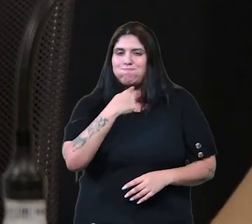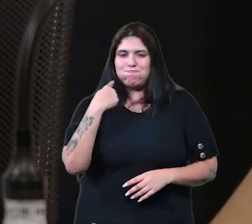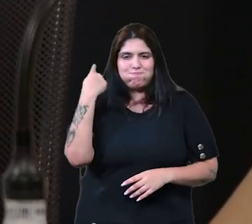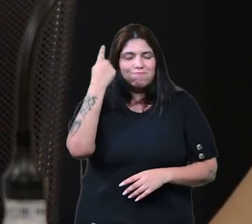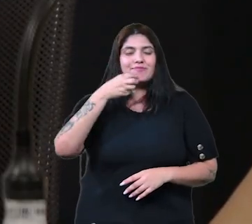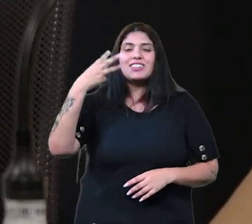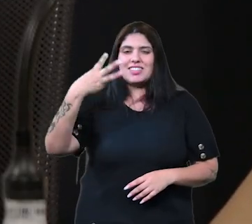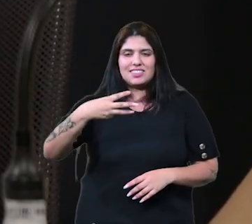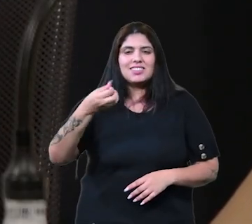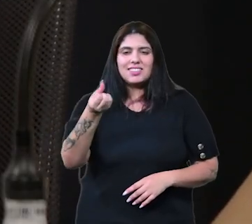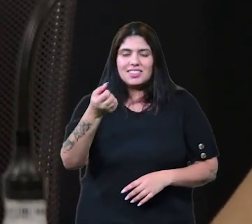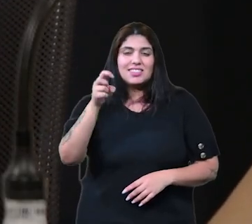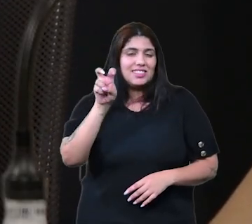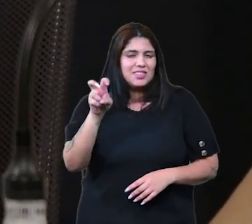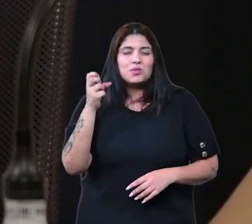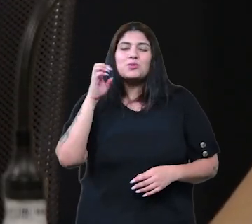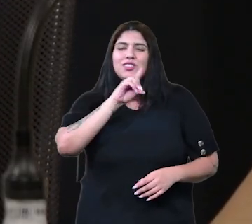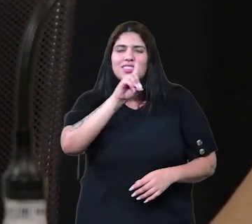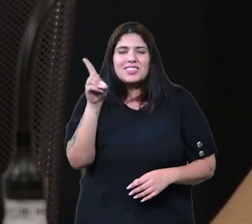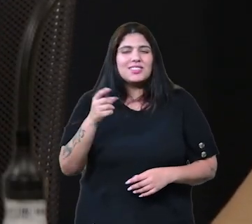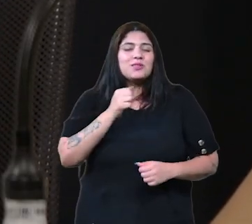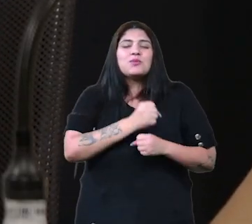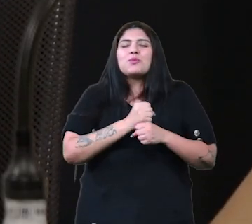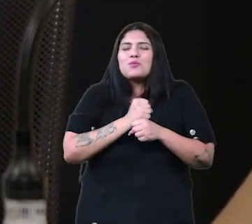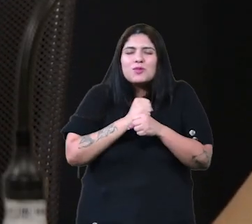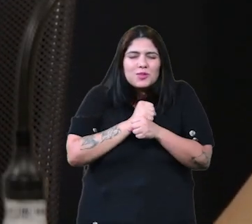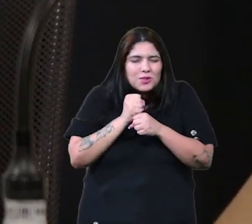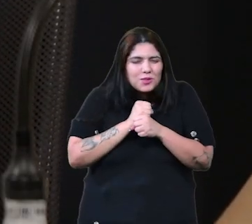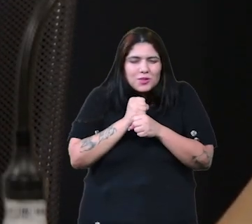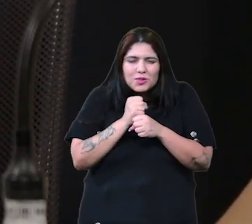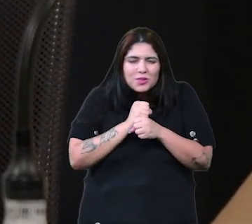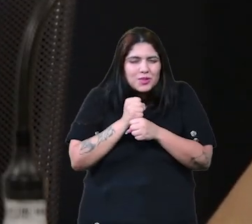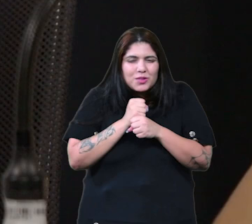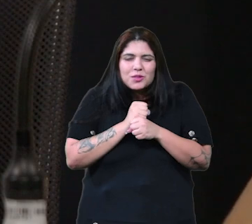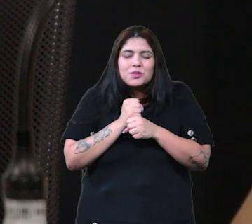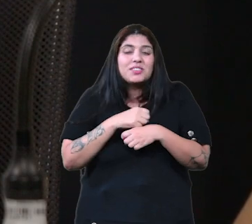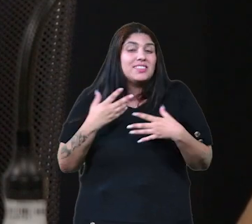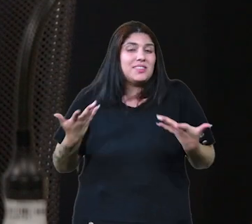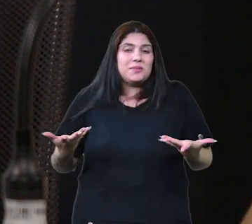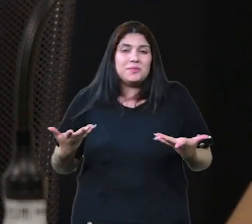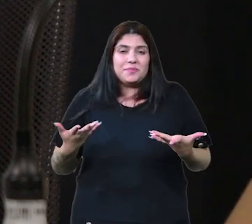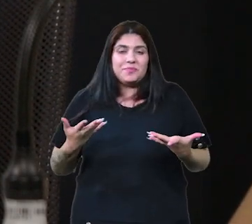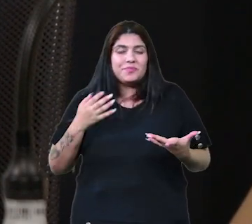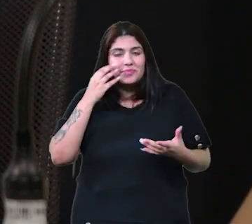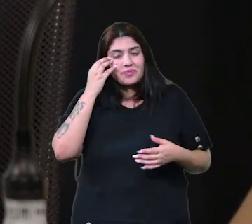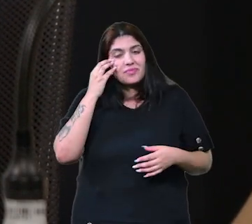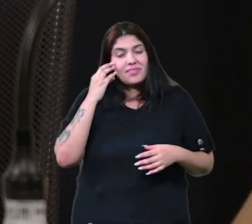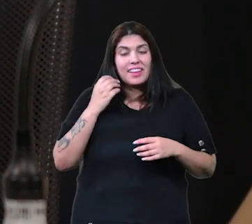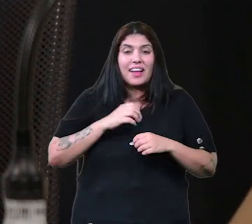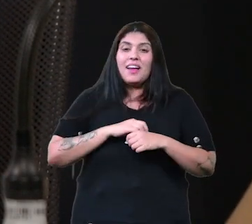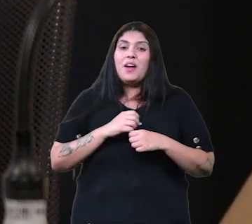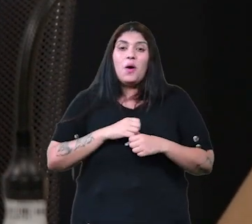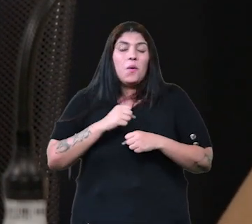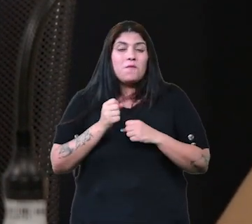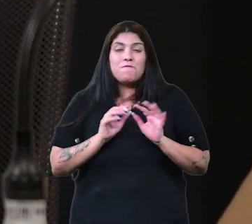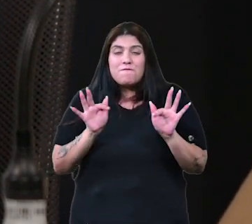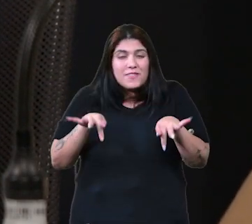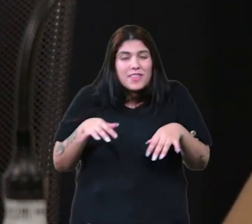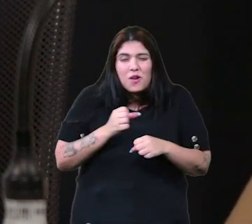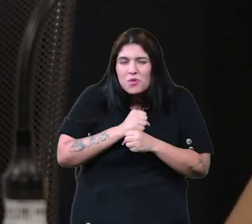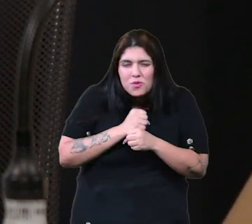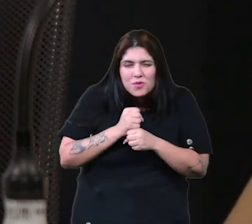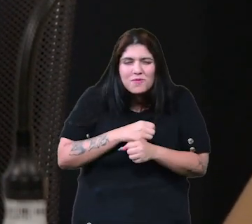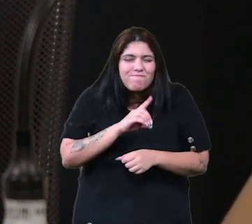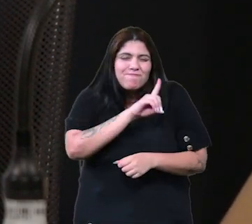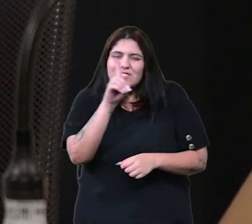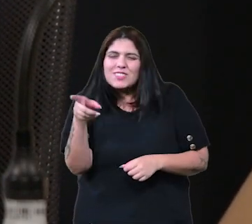realmente não fecha. Então, virada de ano, né? Réveillon, Dia dos Namorados, Dia dos Pais, Dia das Mães, vai